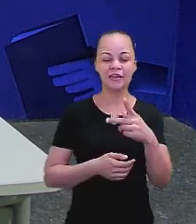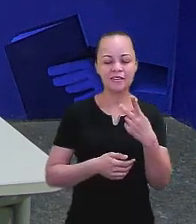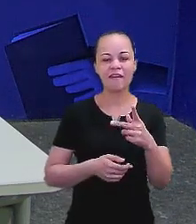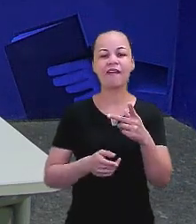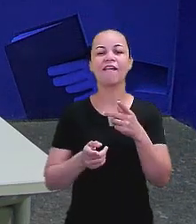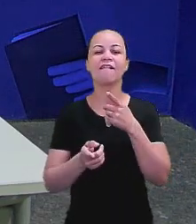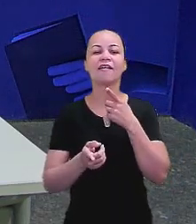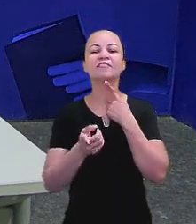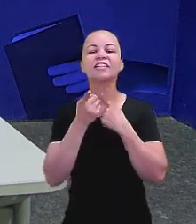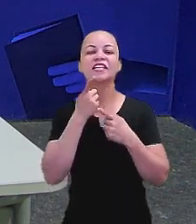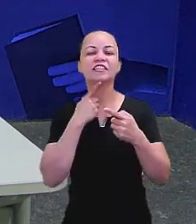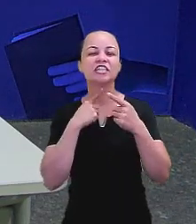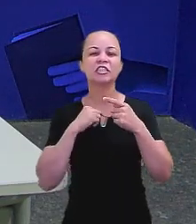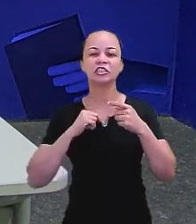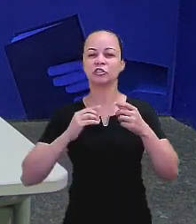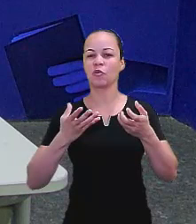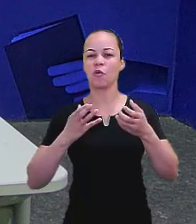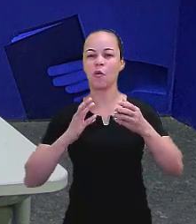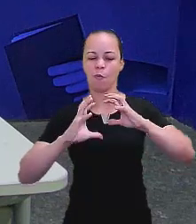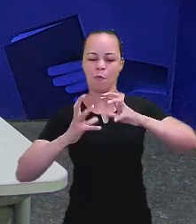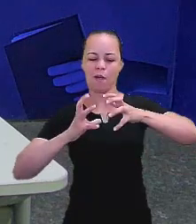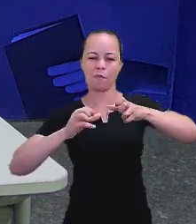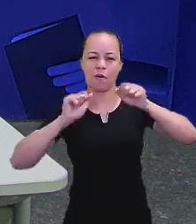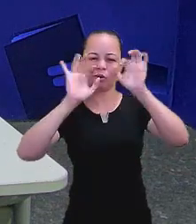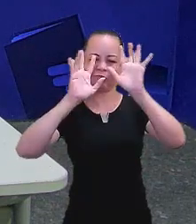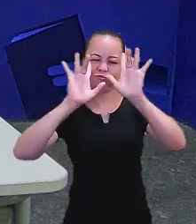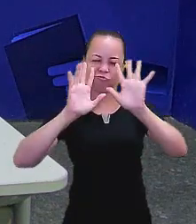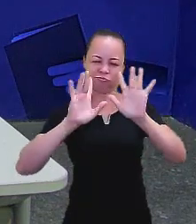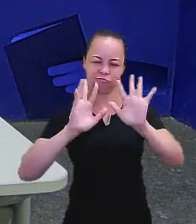desejou uma bola de neve